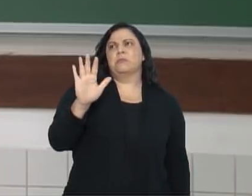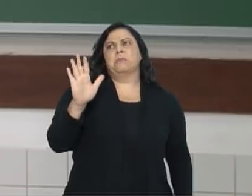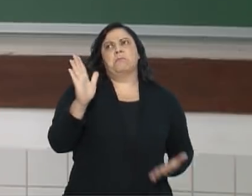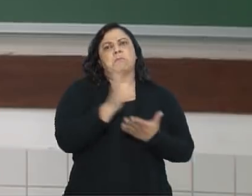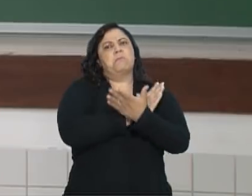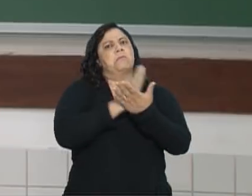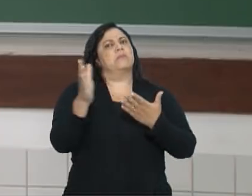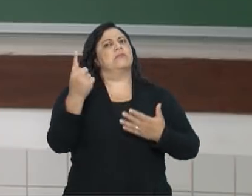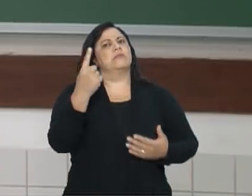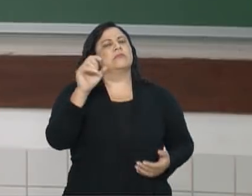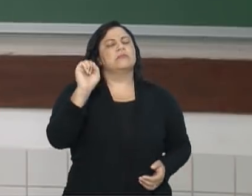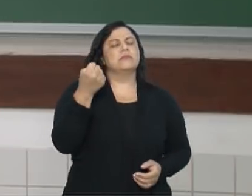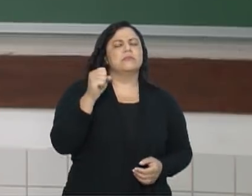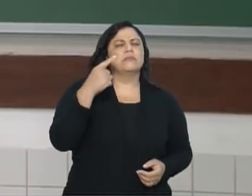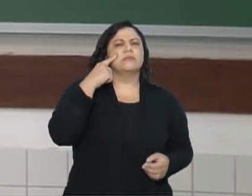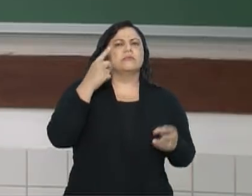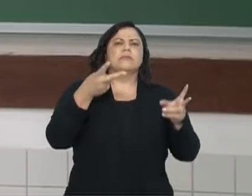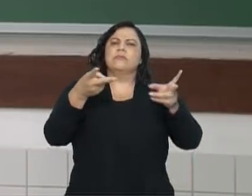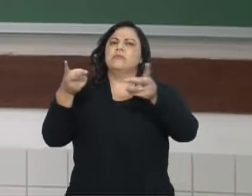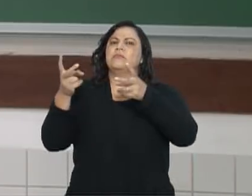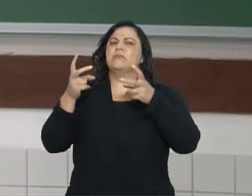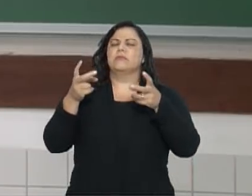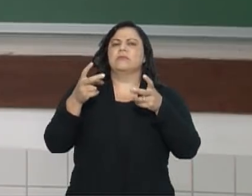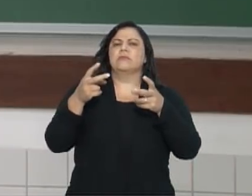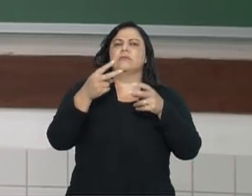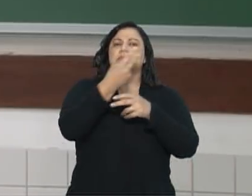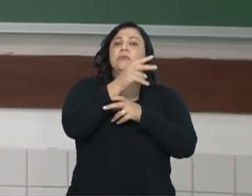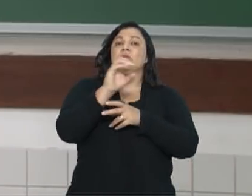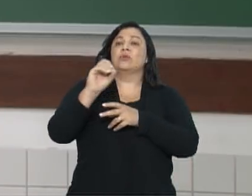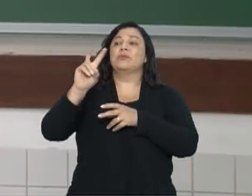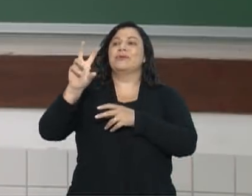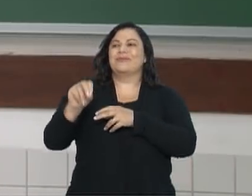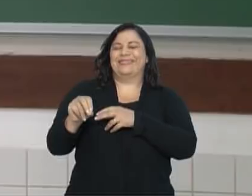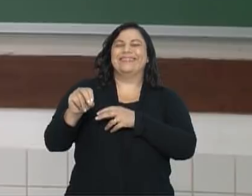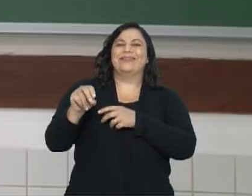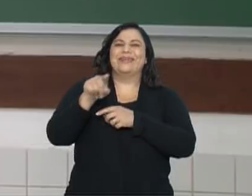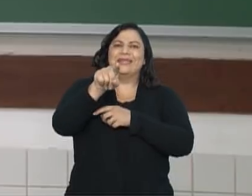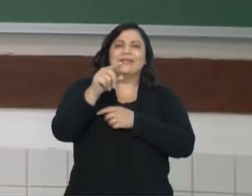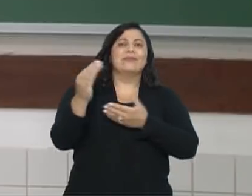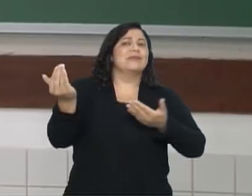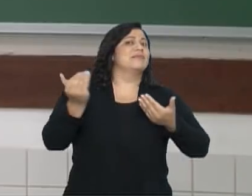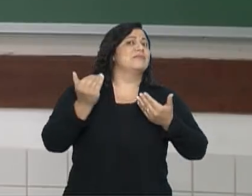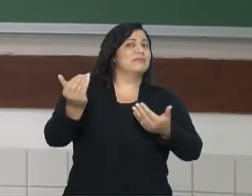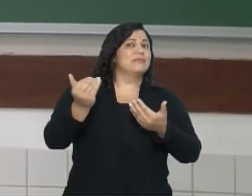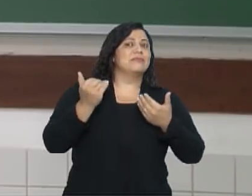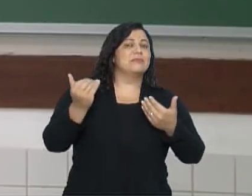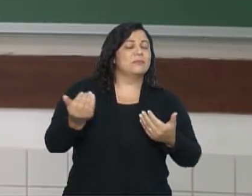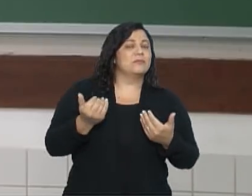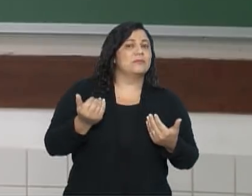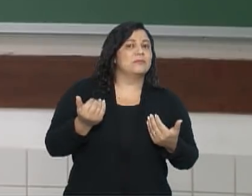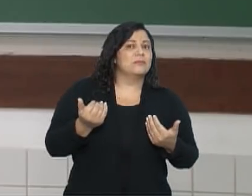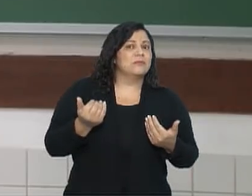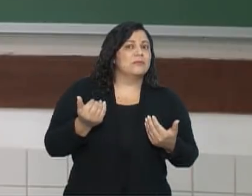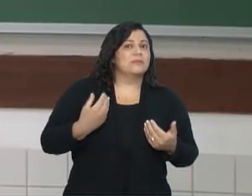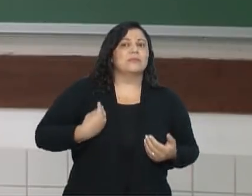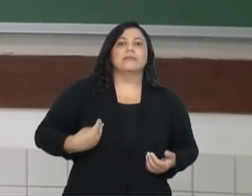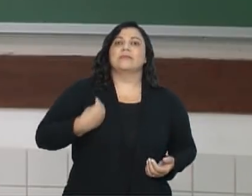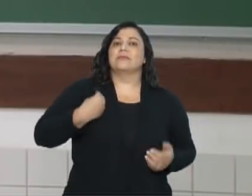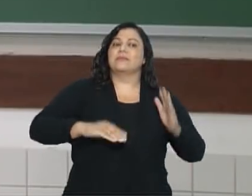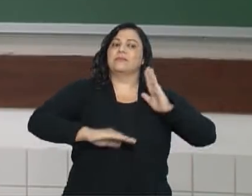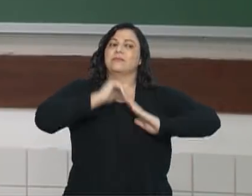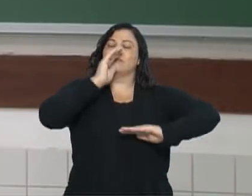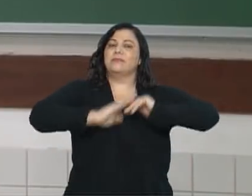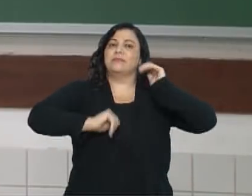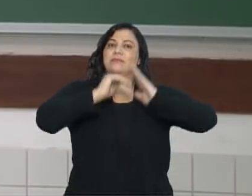que em 2050, vocês serão ainda muito jovens, vocês estarão no auge da sua vida